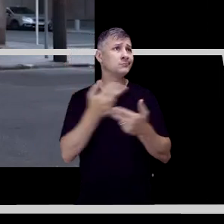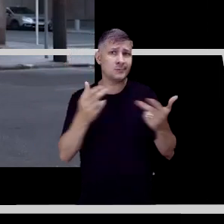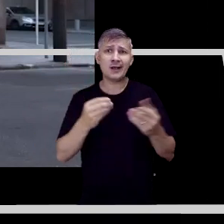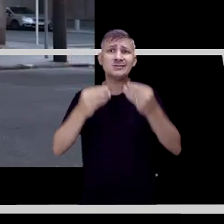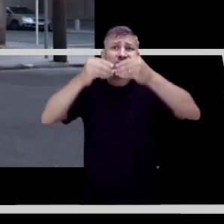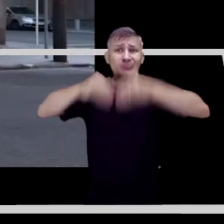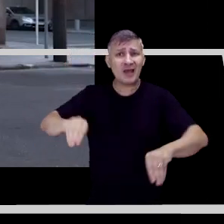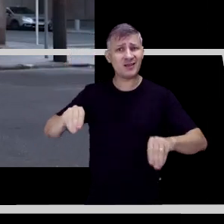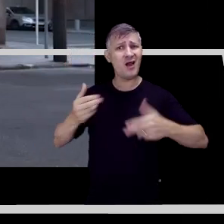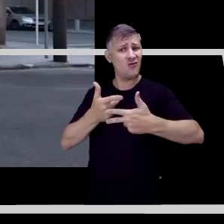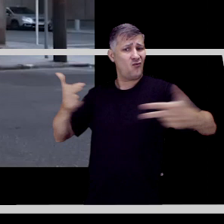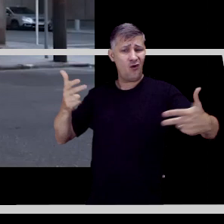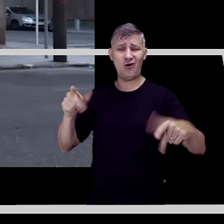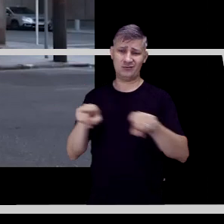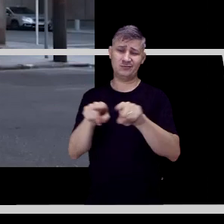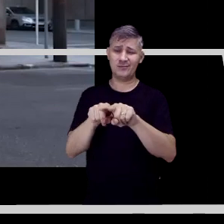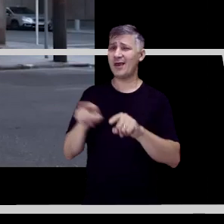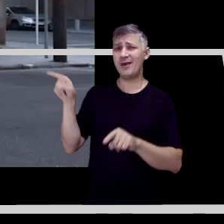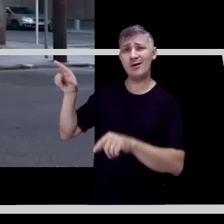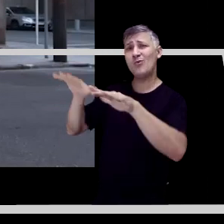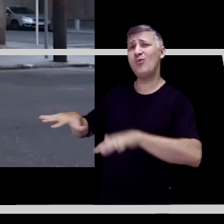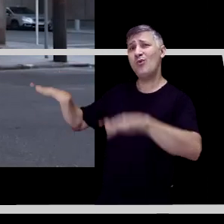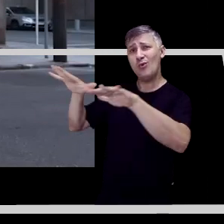Para que desperdiçar, digamos assim,